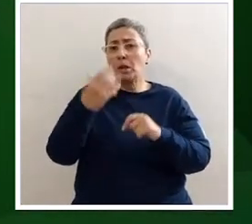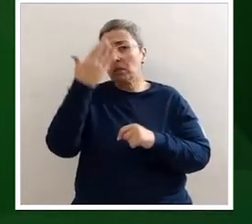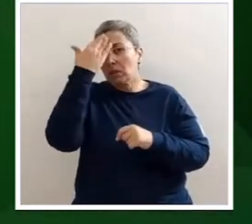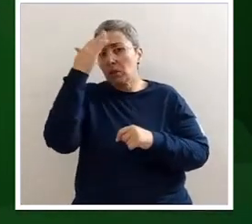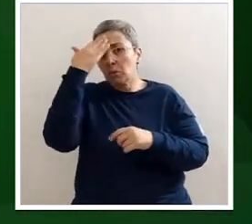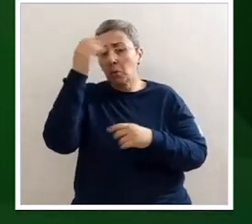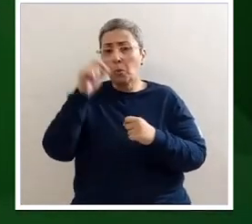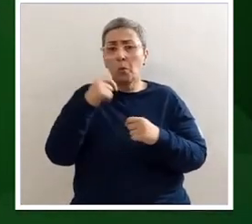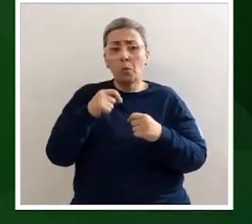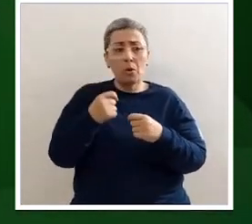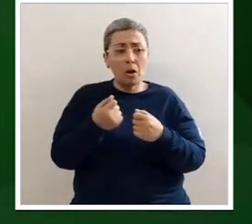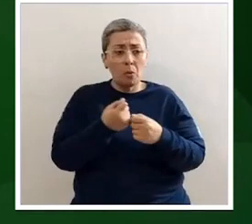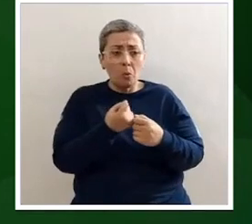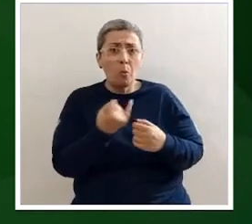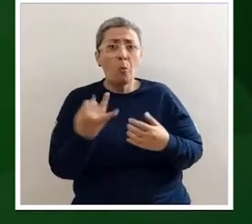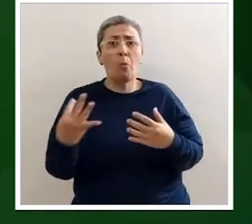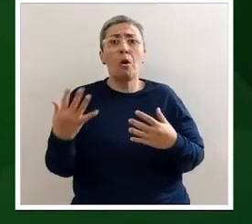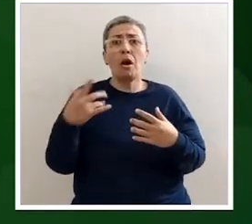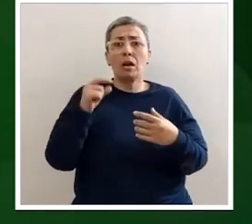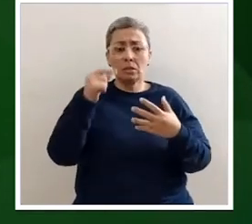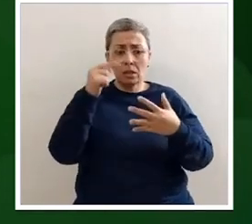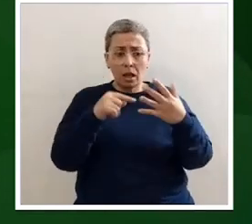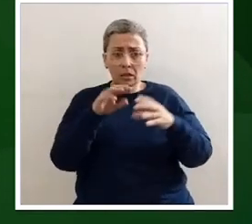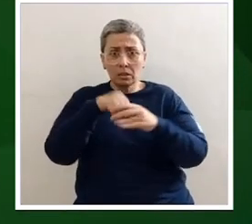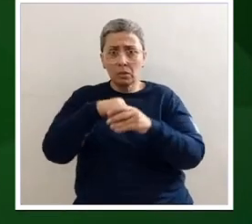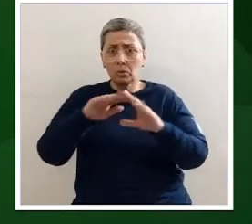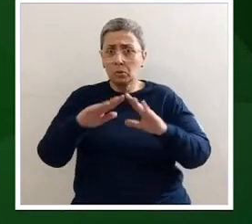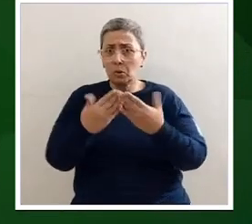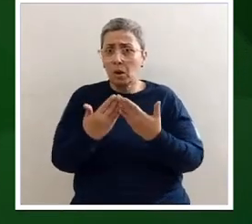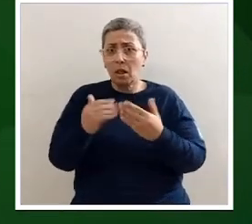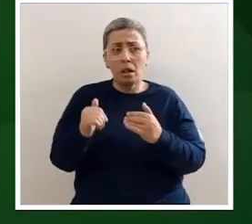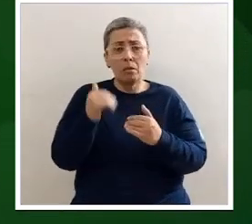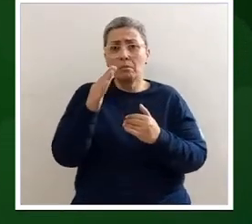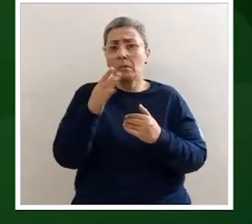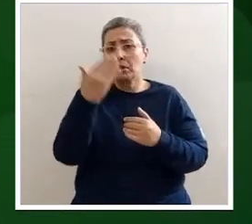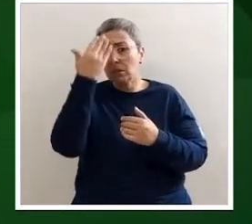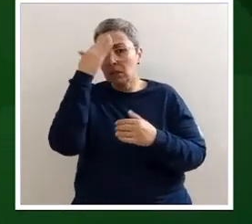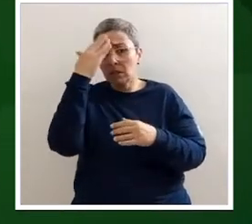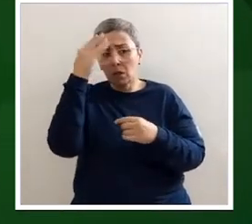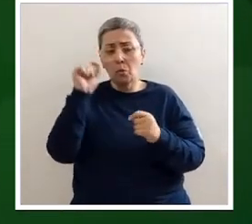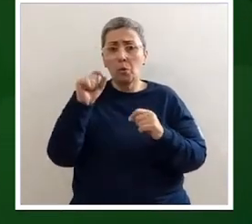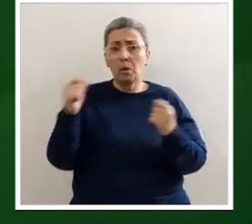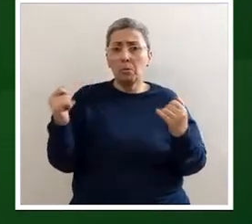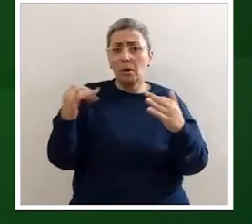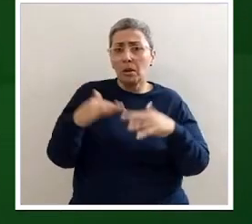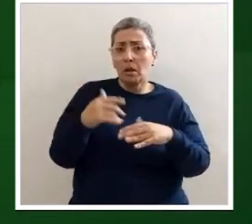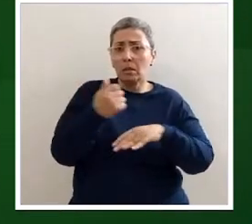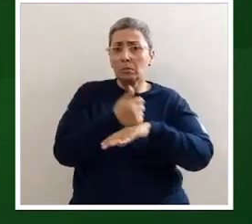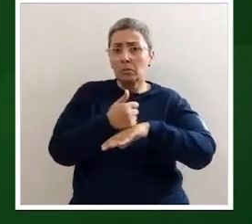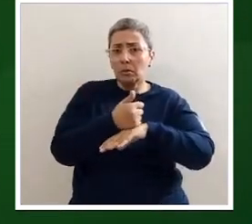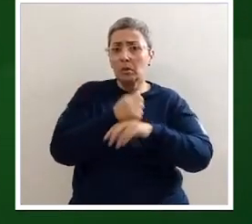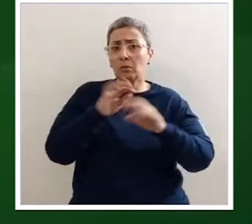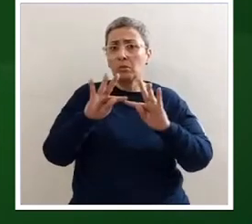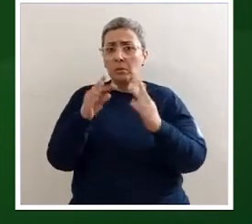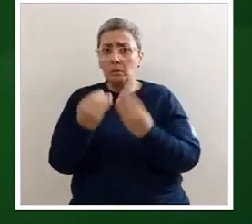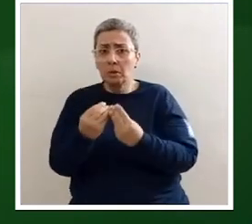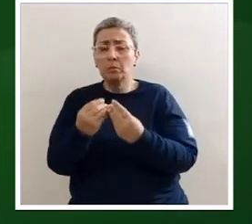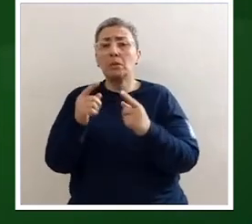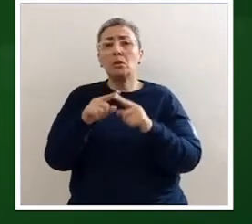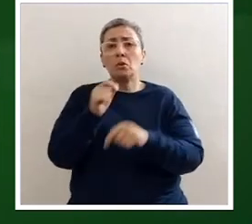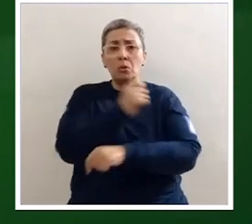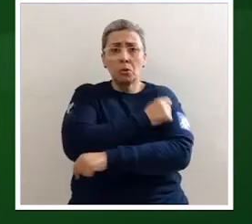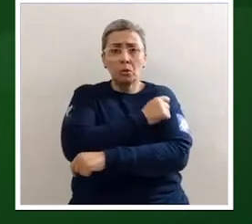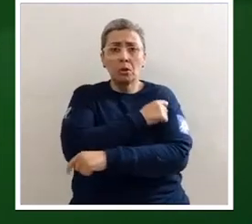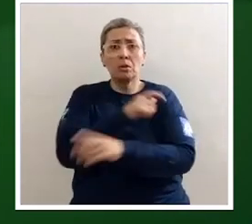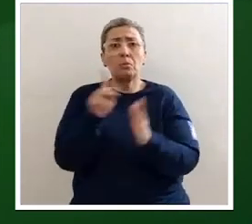o tamanho desses dessas questões dentro das nossas redes né Para Além de entender as demandas dos profissionais das famílias desses estudantes